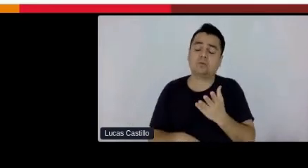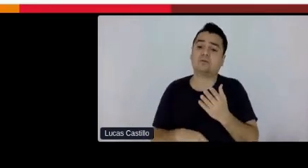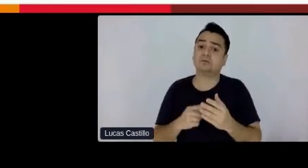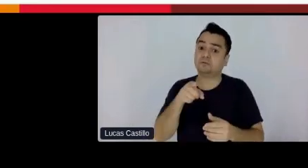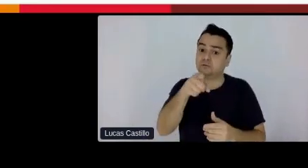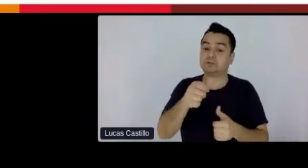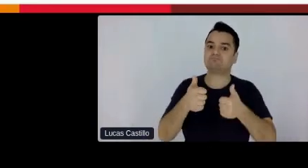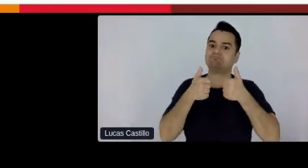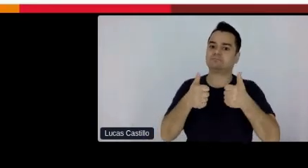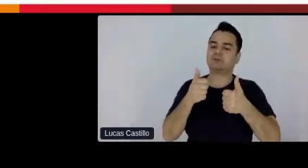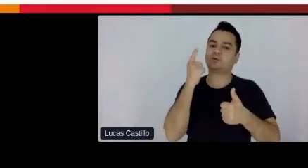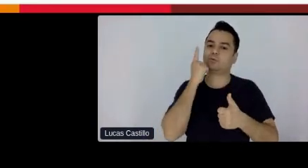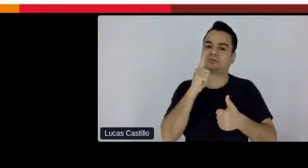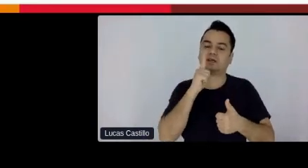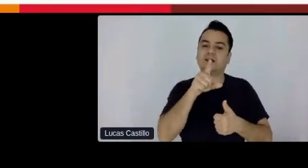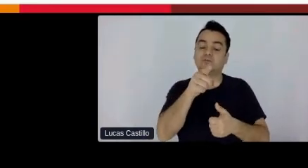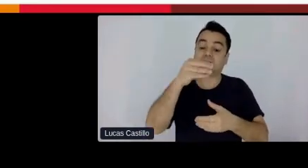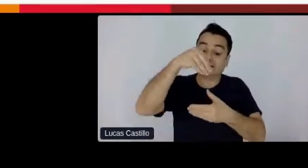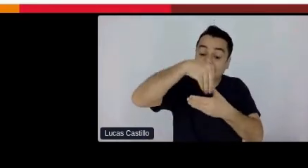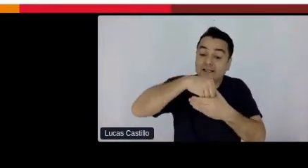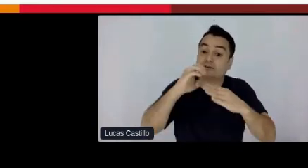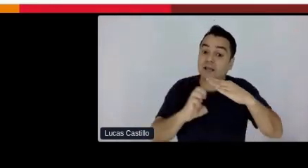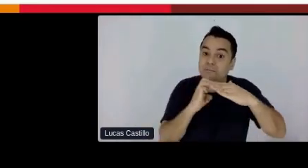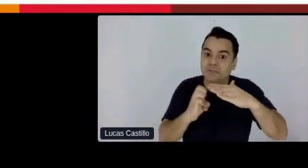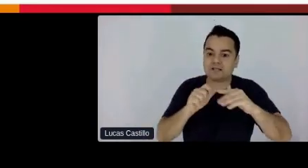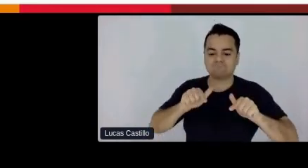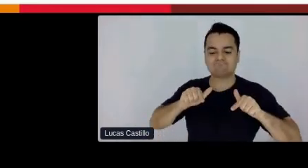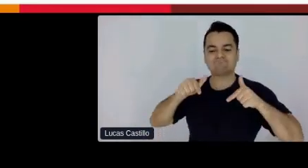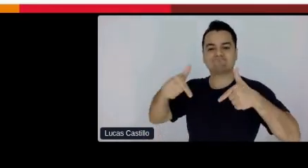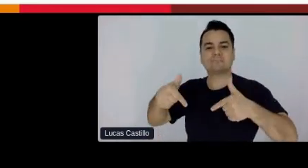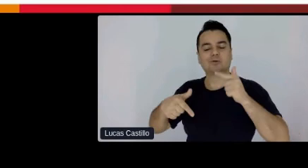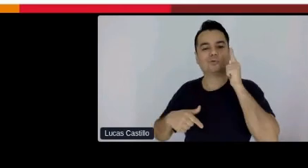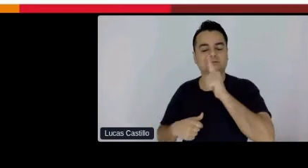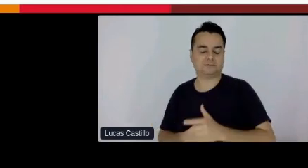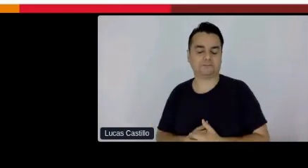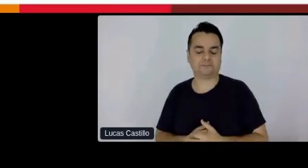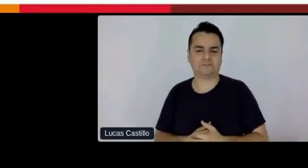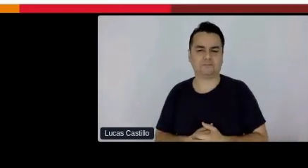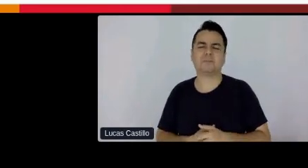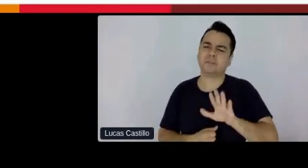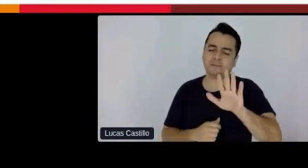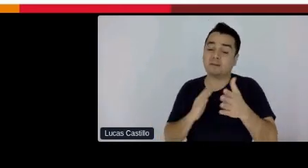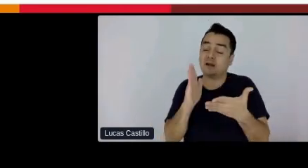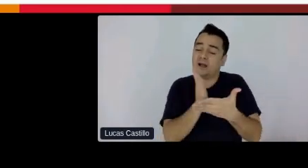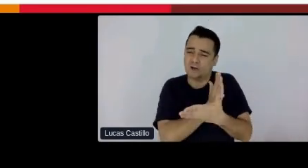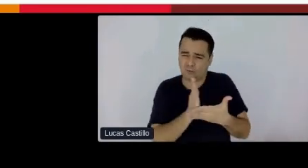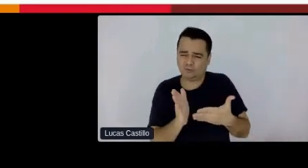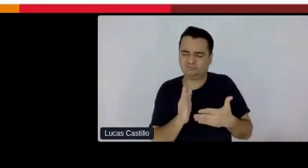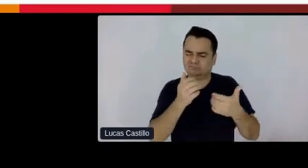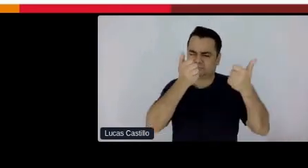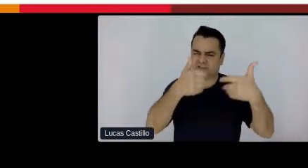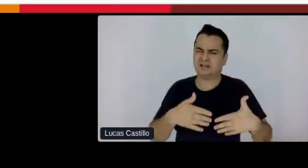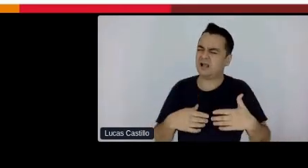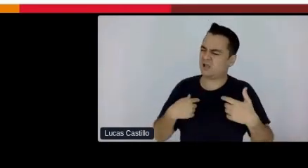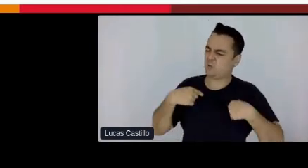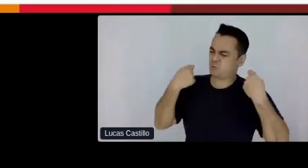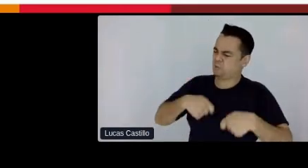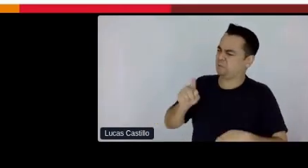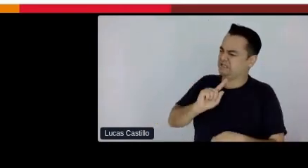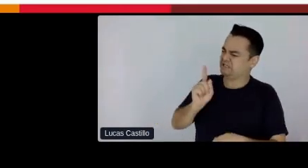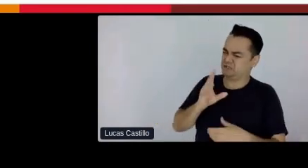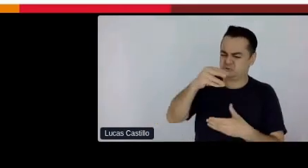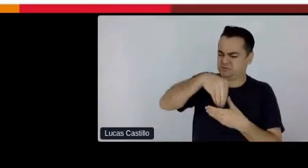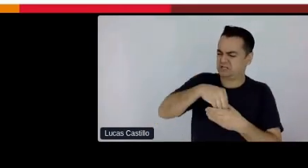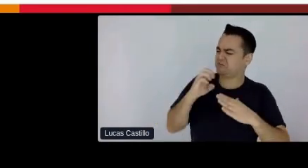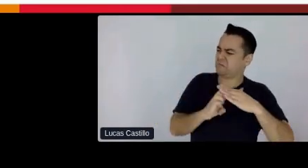também de você estar montando suas ações afirmativas. Em alguns casos, a gente escuta algumas pessoas falar assim, não, eu não preciso de aumentar esse público na minha